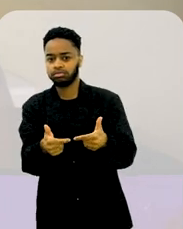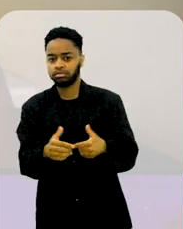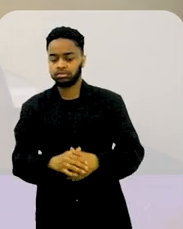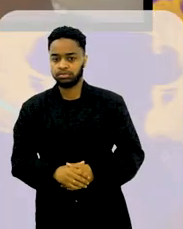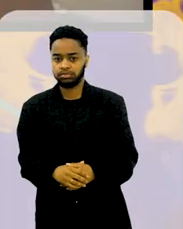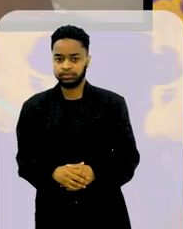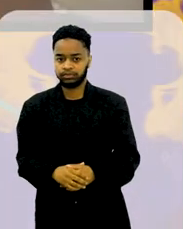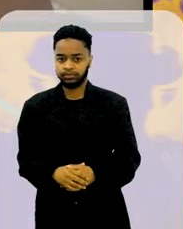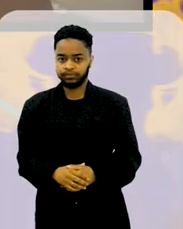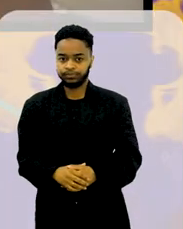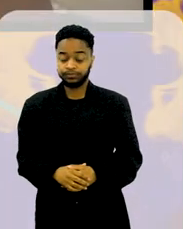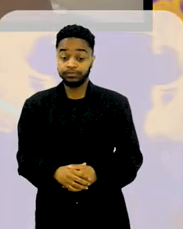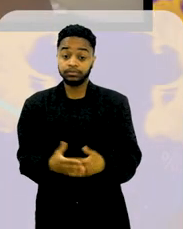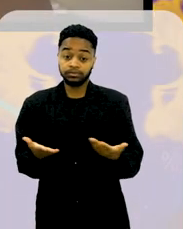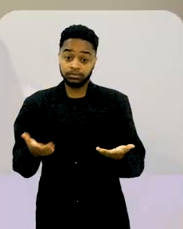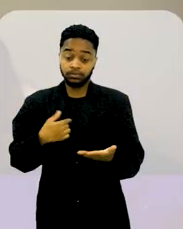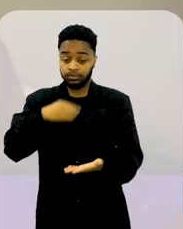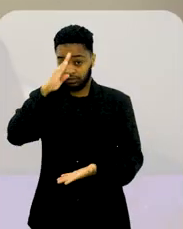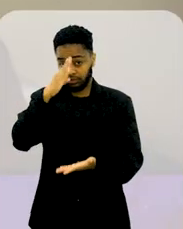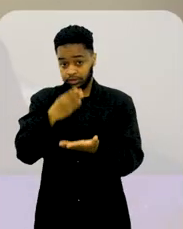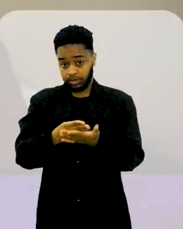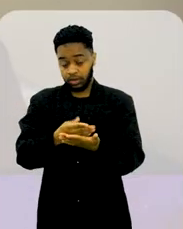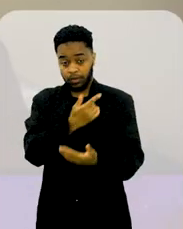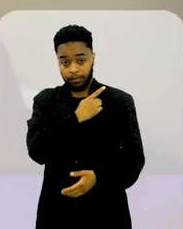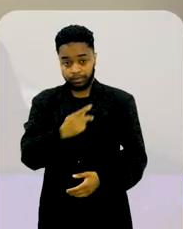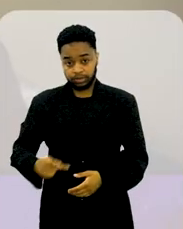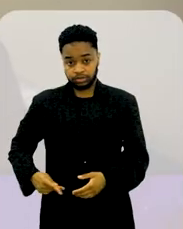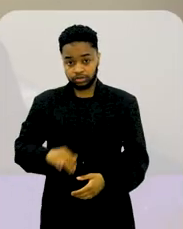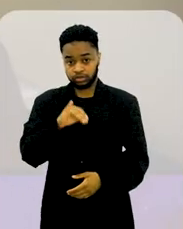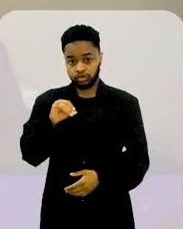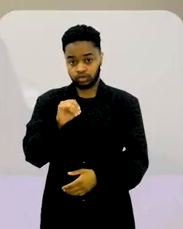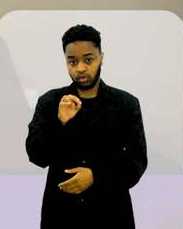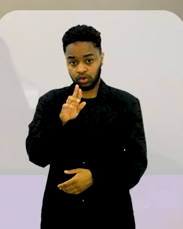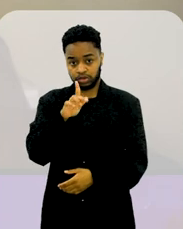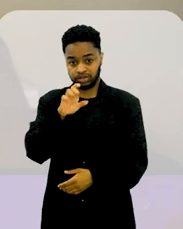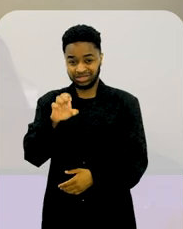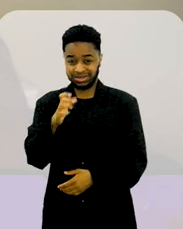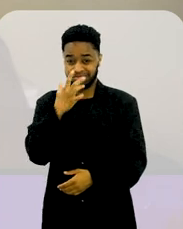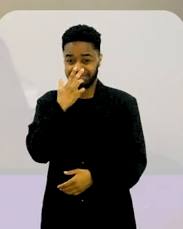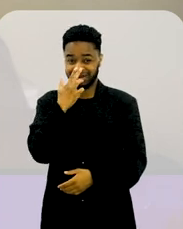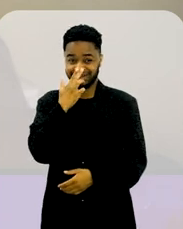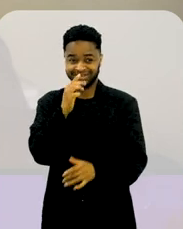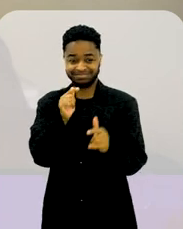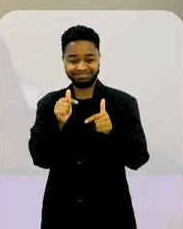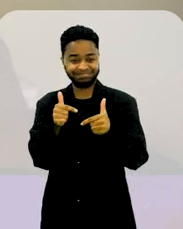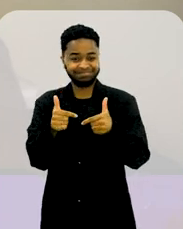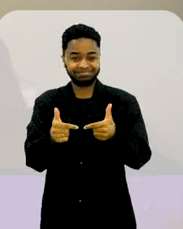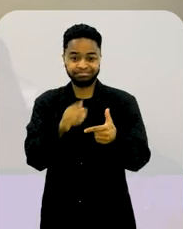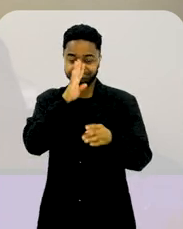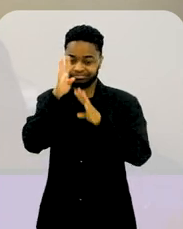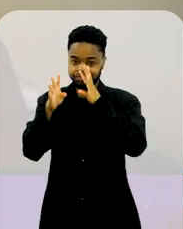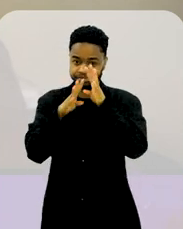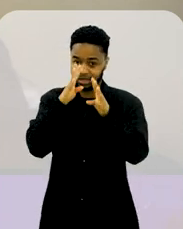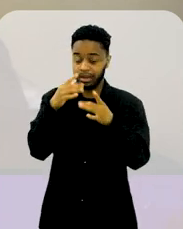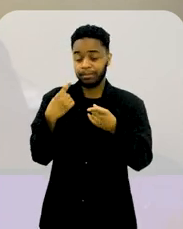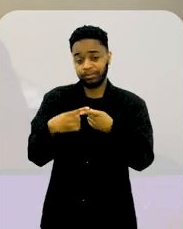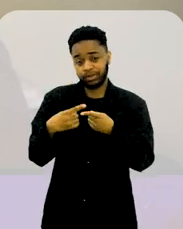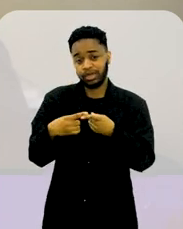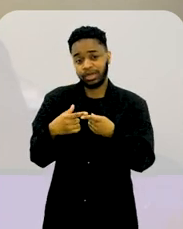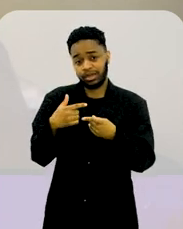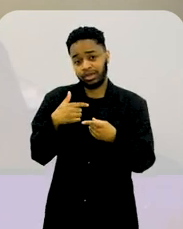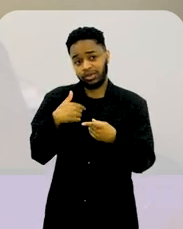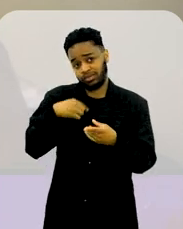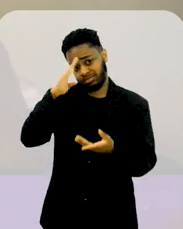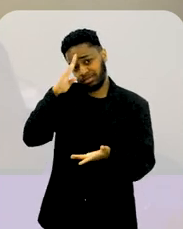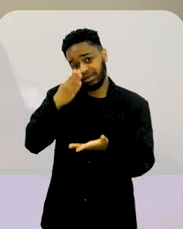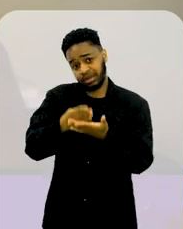tranquilidade ru Eu acho que o presidente Jorge salgado ele se antecipou aos fatos eu acho que ele gostaria